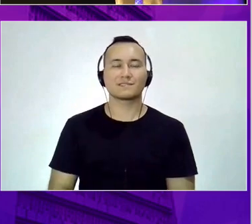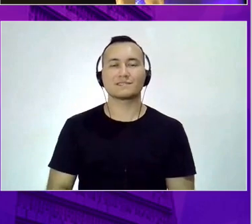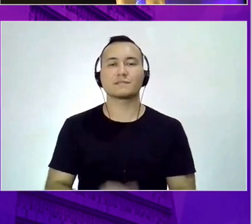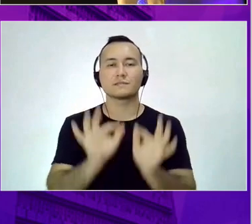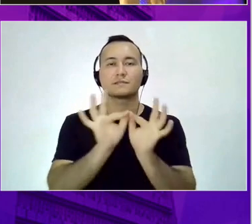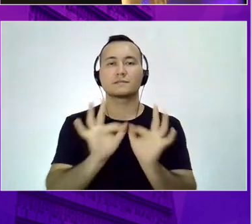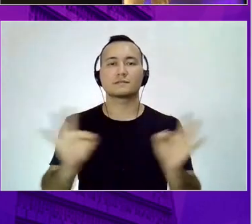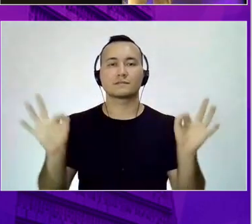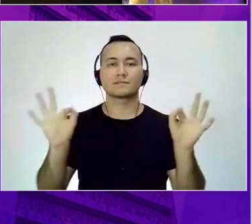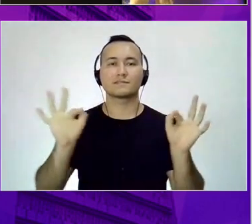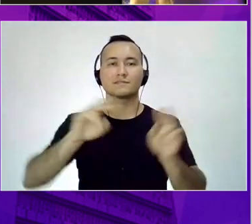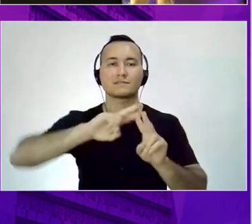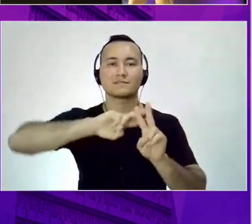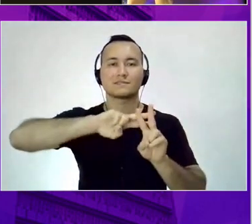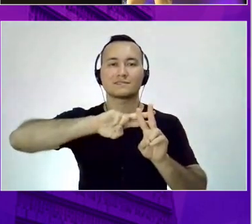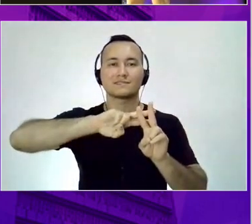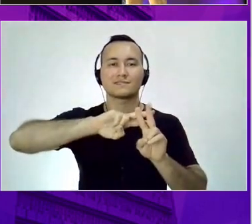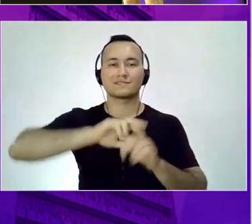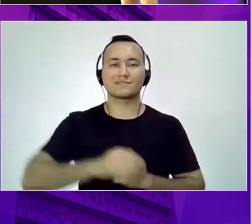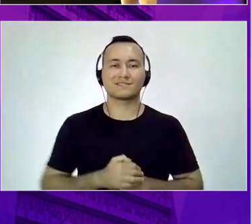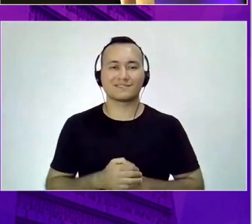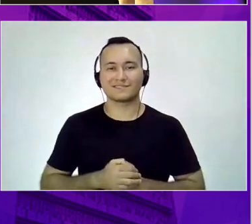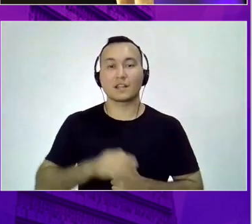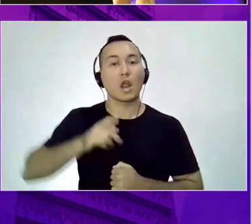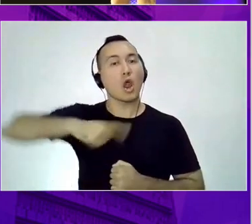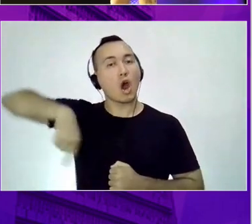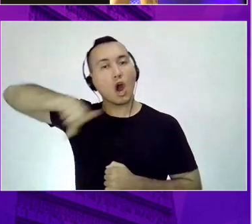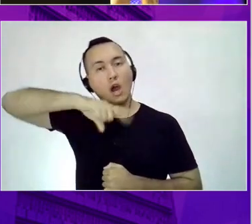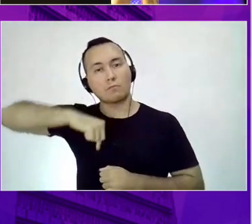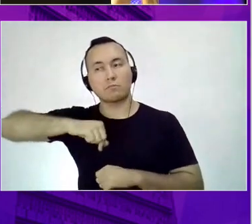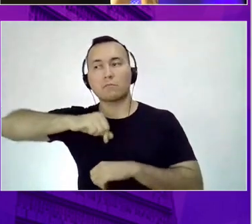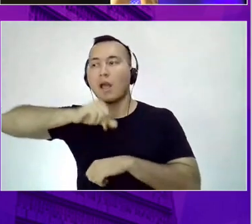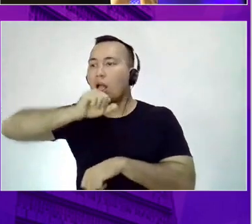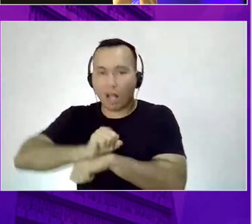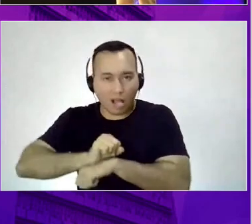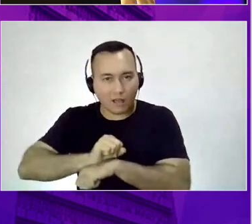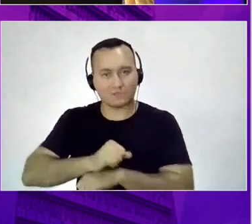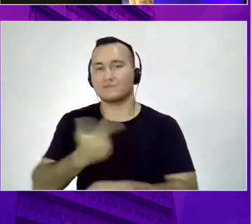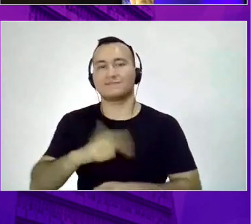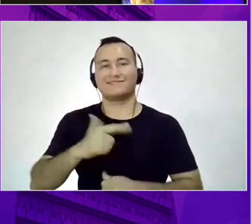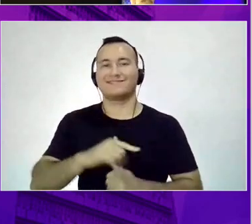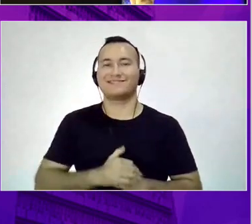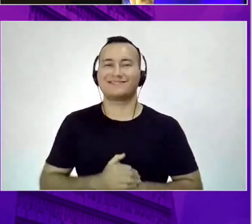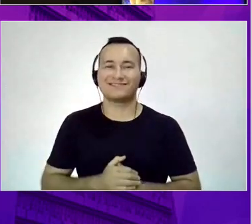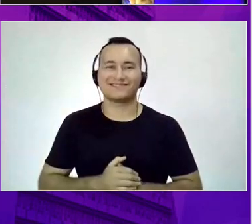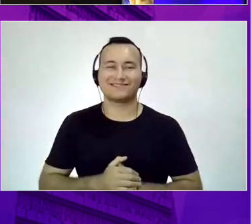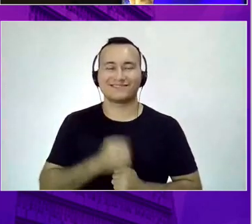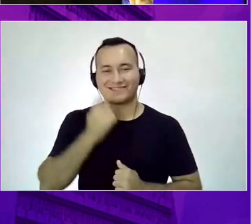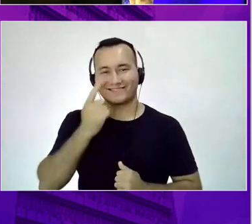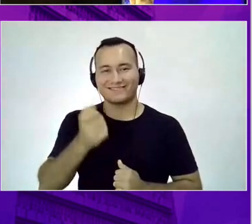que a gente vai também, formas de trabalho, cultura de trabalho, que a gente vai aprendendo a lidar também.